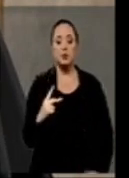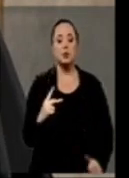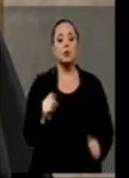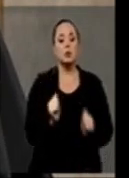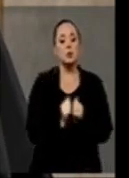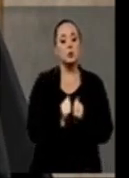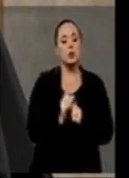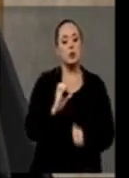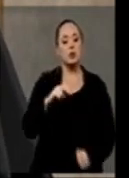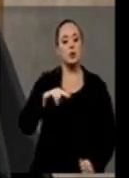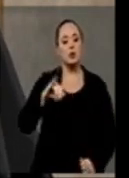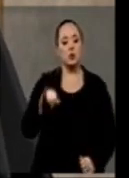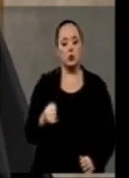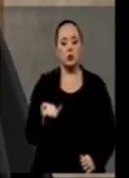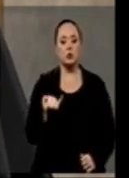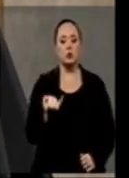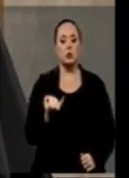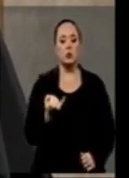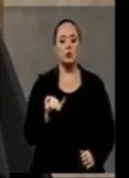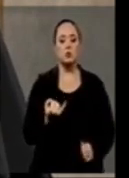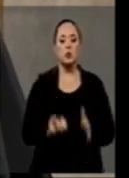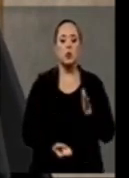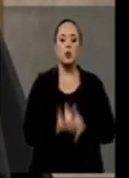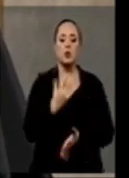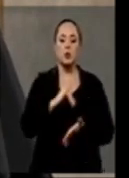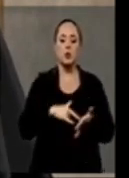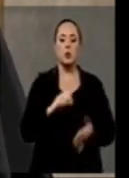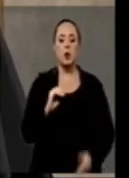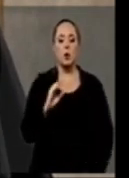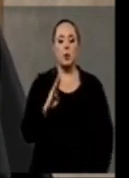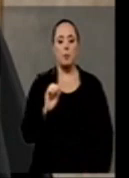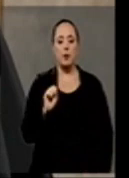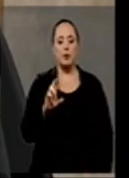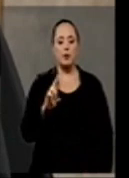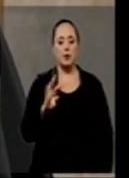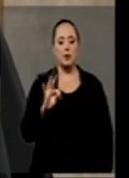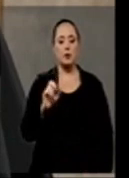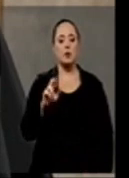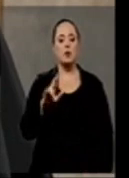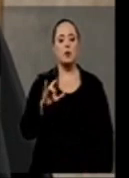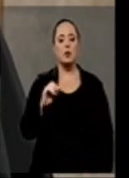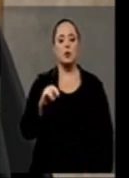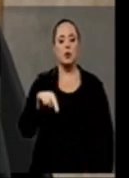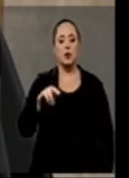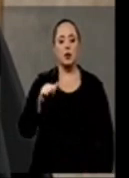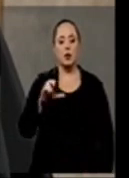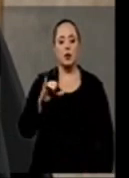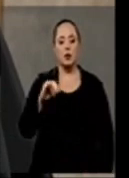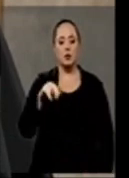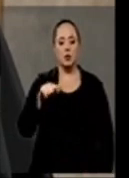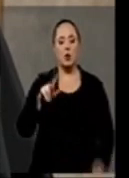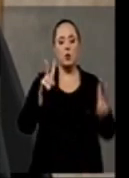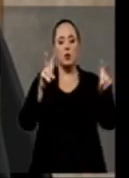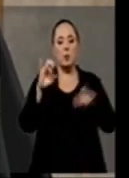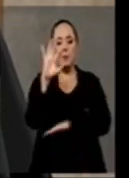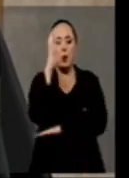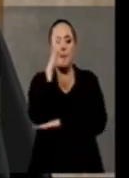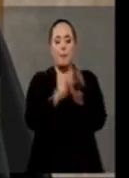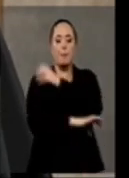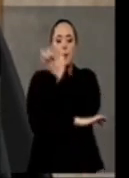cnj o observatório nacional sobre questões ambientais econômicas e